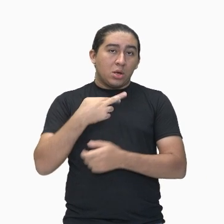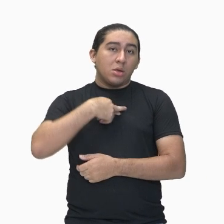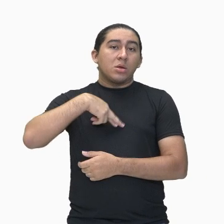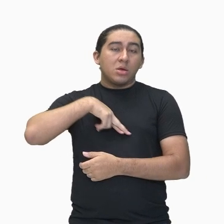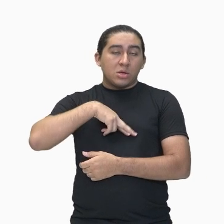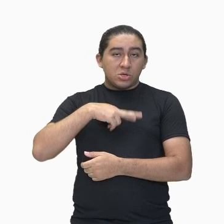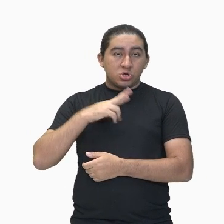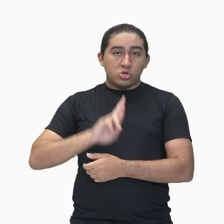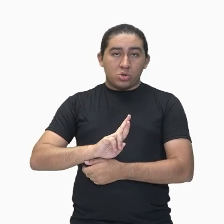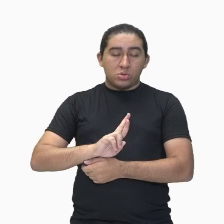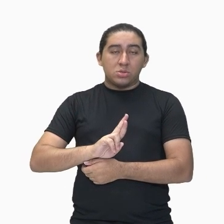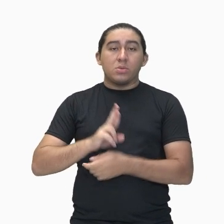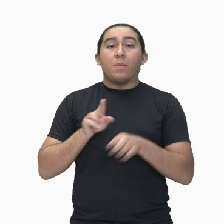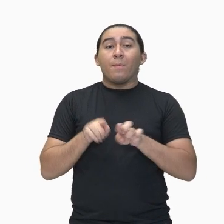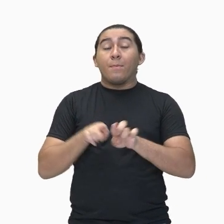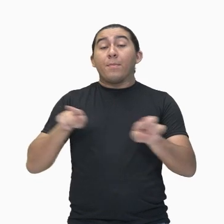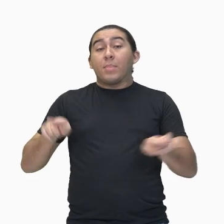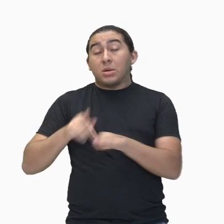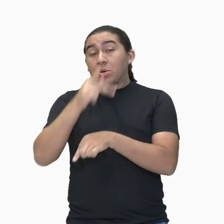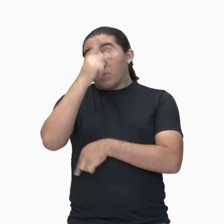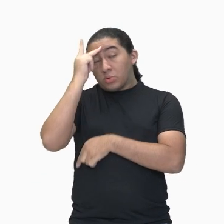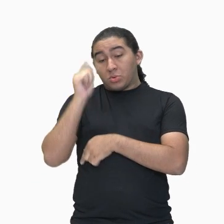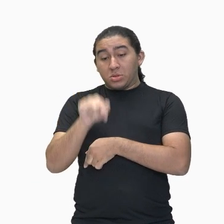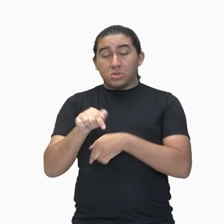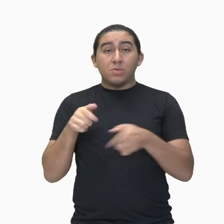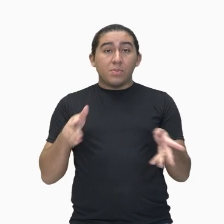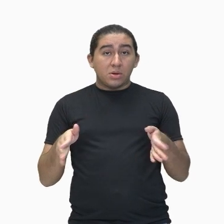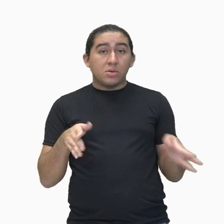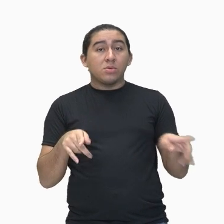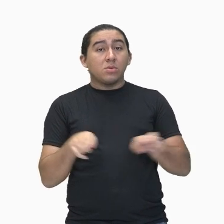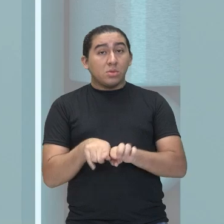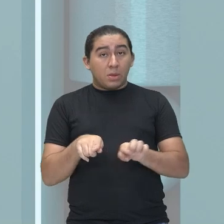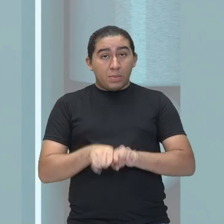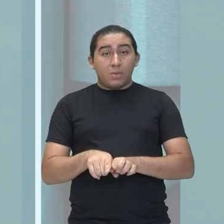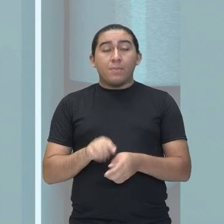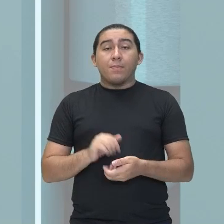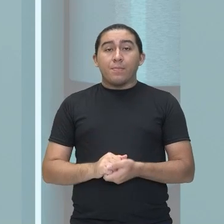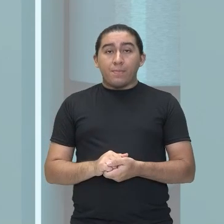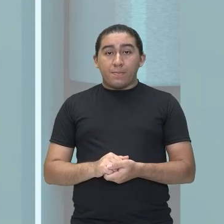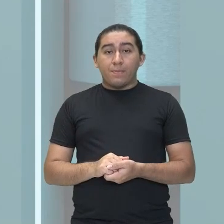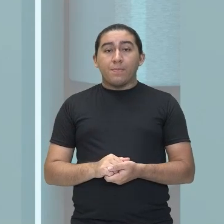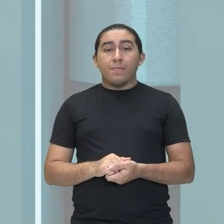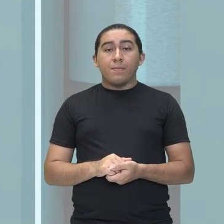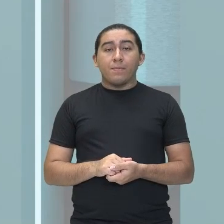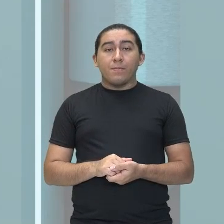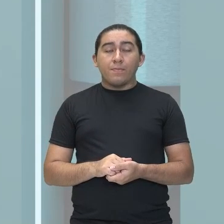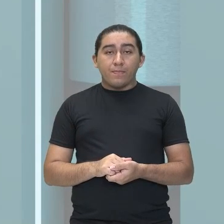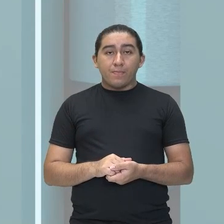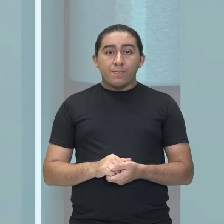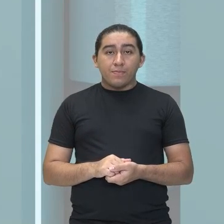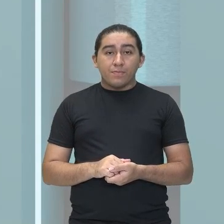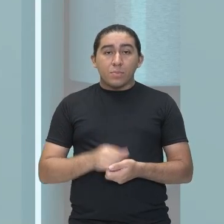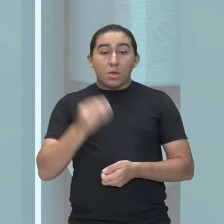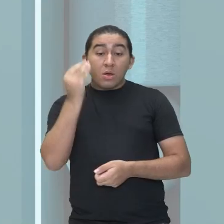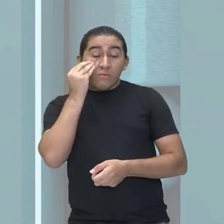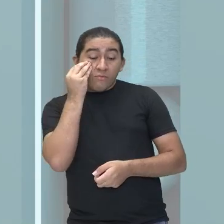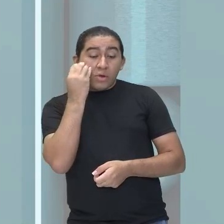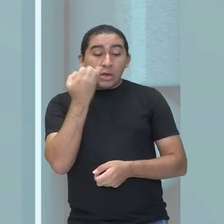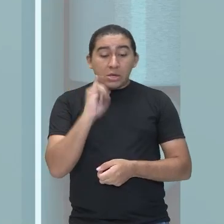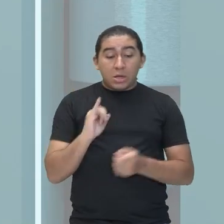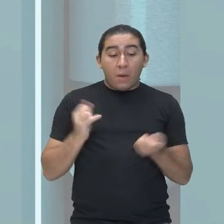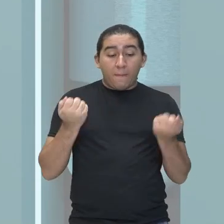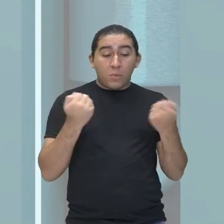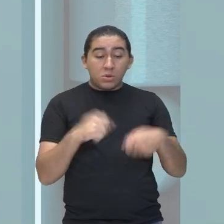religiosa, embora as pessoas dessa época, os pensadores, os poetas dessa época, tentam fugir